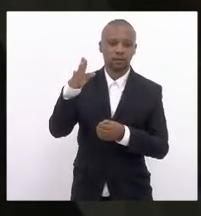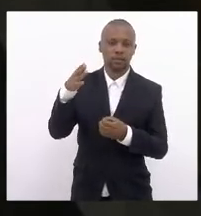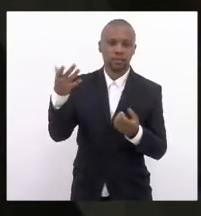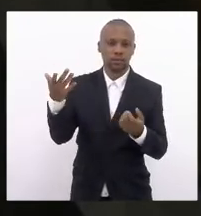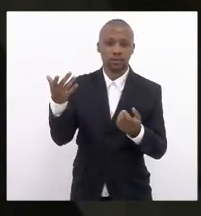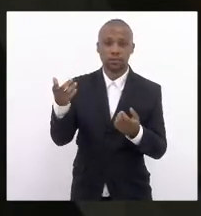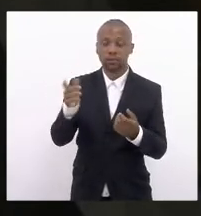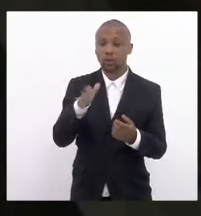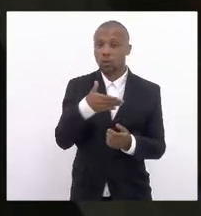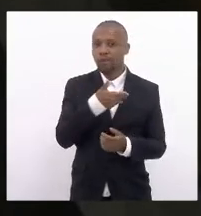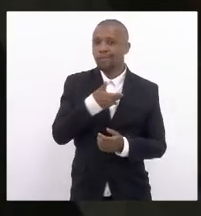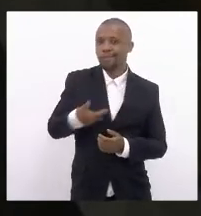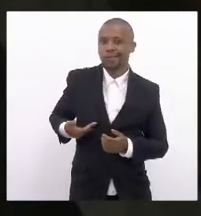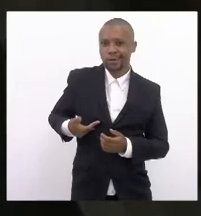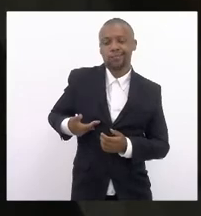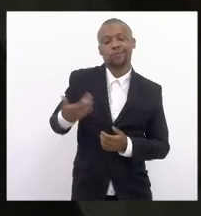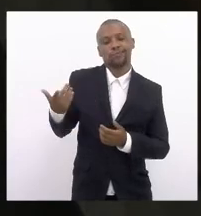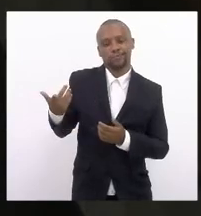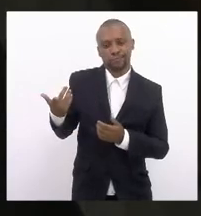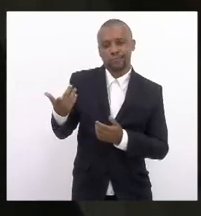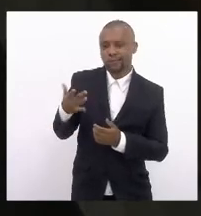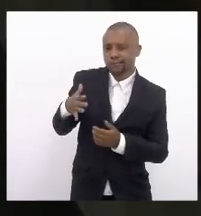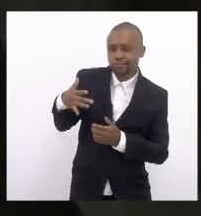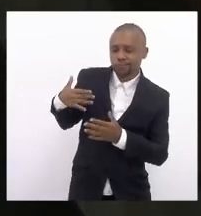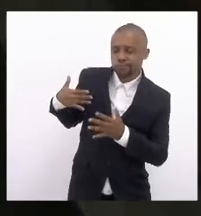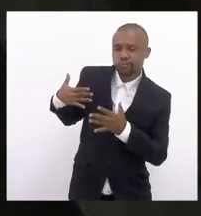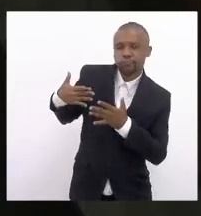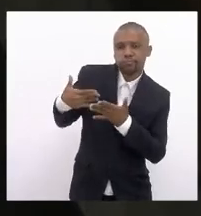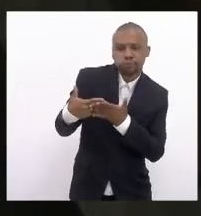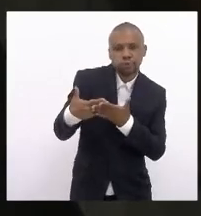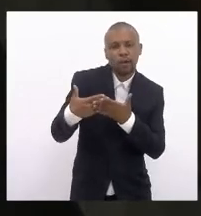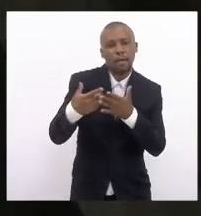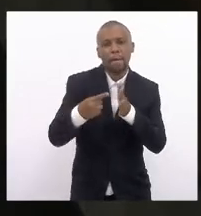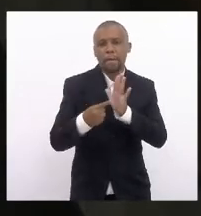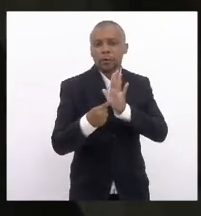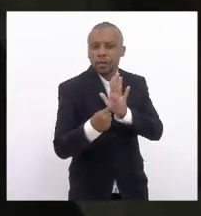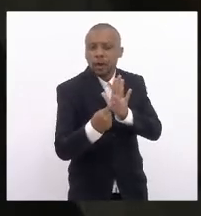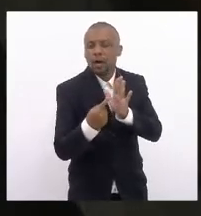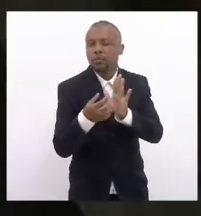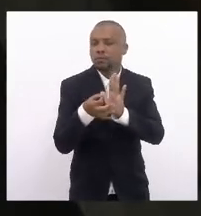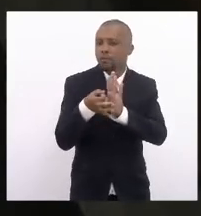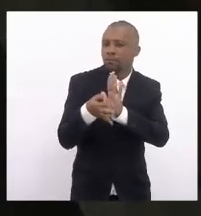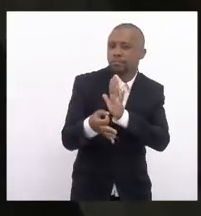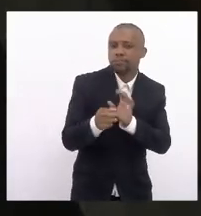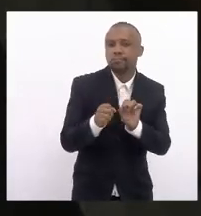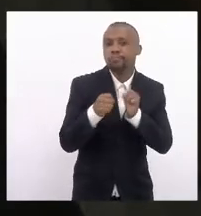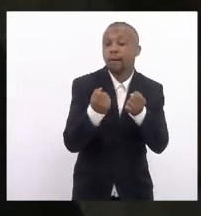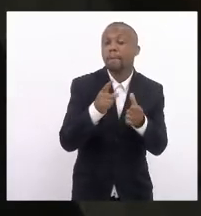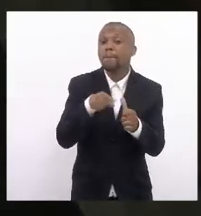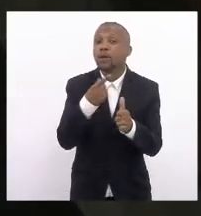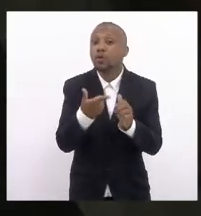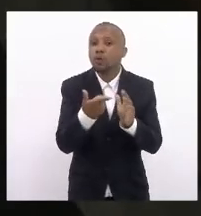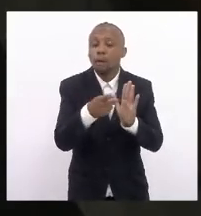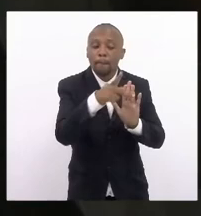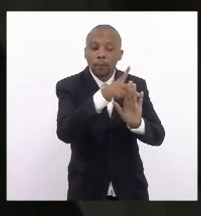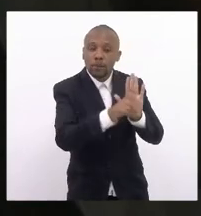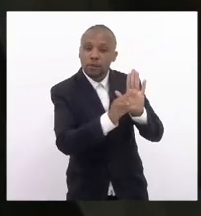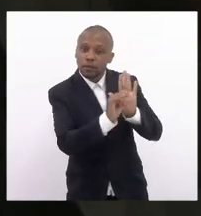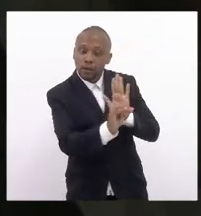que o governo vem adotando, no caso, primeiro aqui, do projeto sobre a reforma do ensino